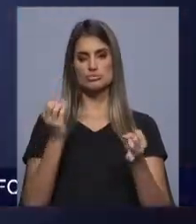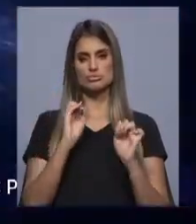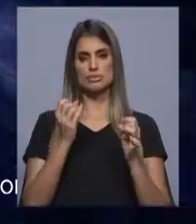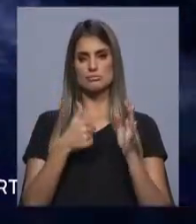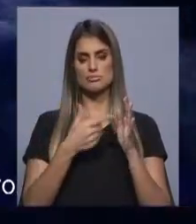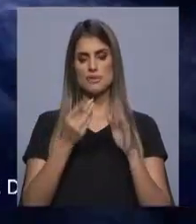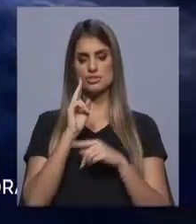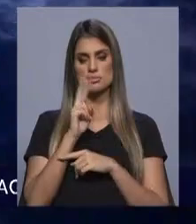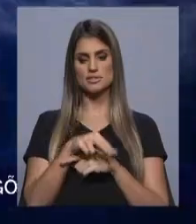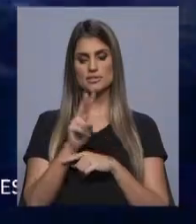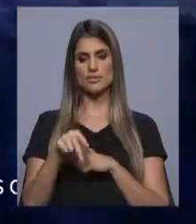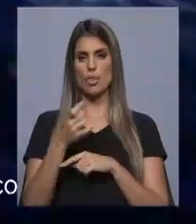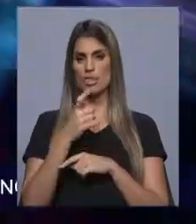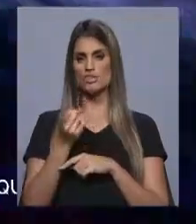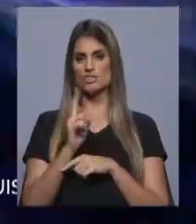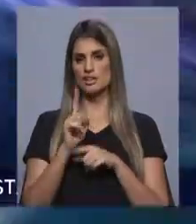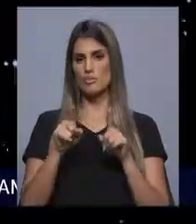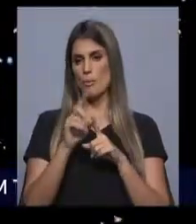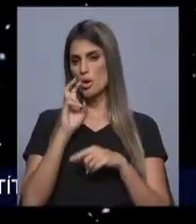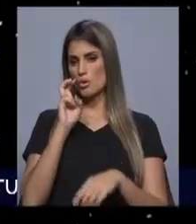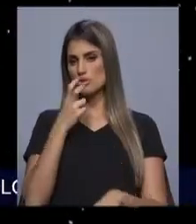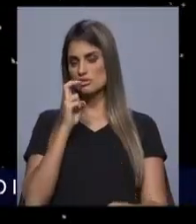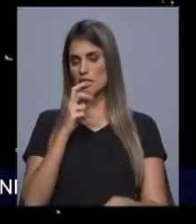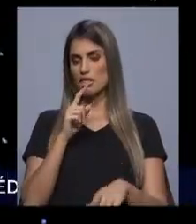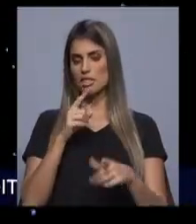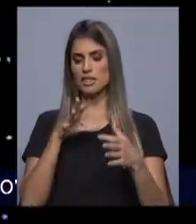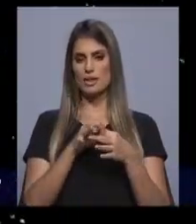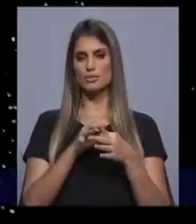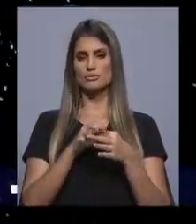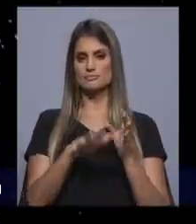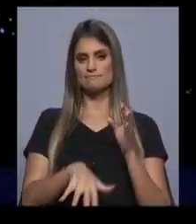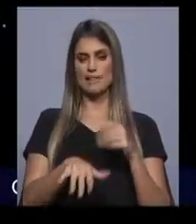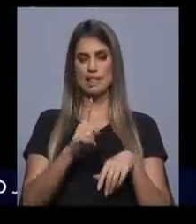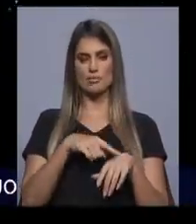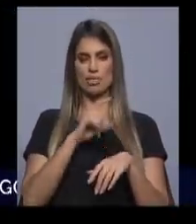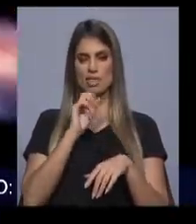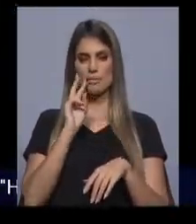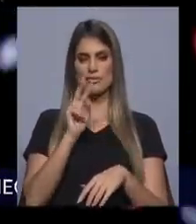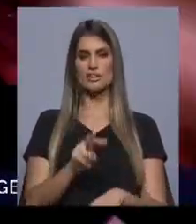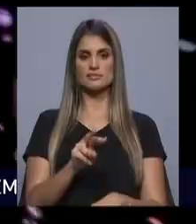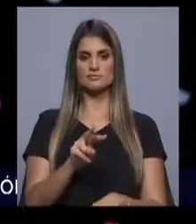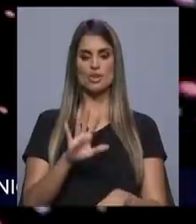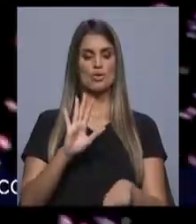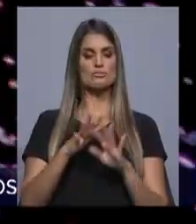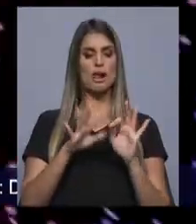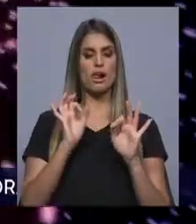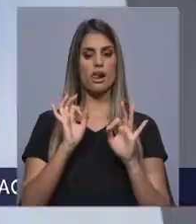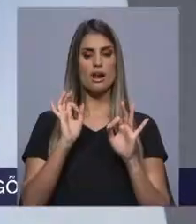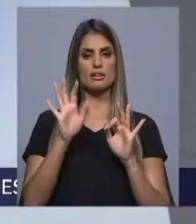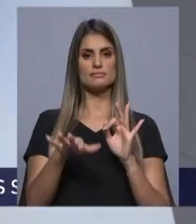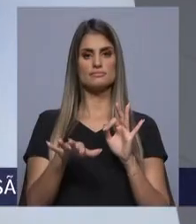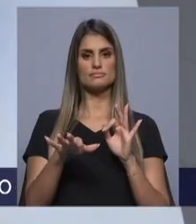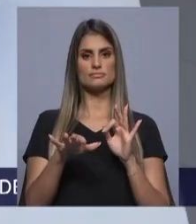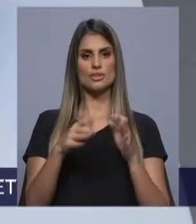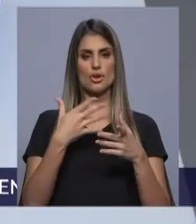mais observações, mas não deixa de ser uma pequena curiosidade relacionada com a nossa Via Láctea. Ainda temos tempo só para ver, então, aqui a última sugestão. Gostas de trazer sempre aqui alguma